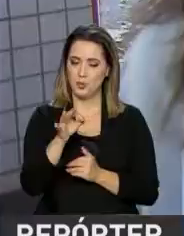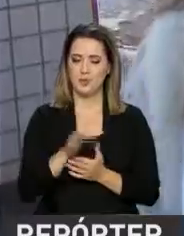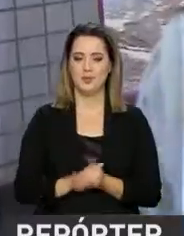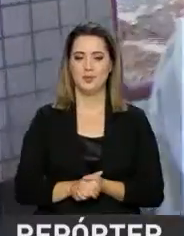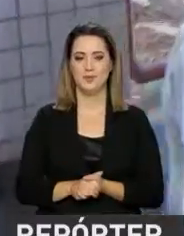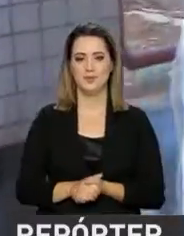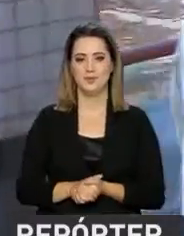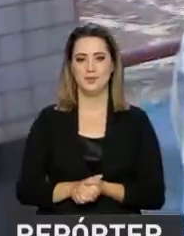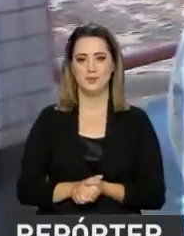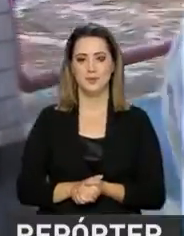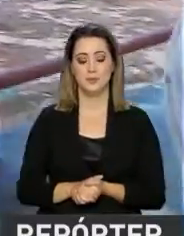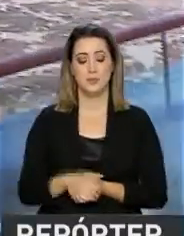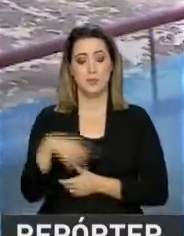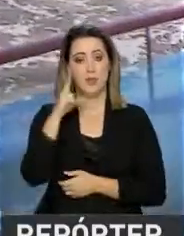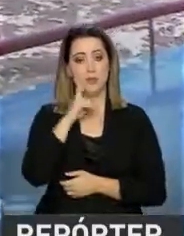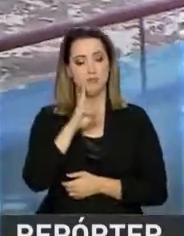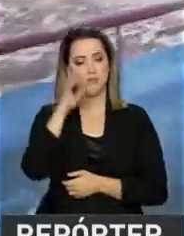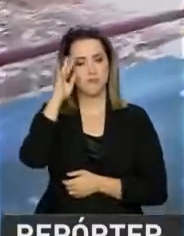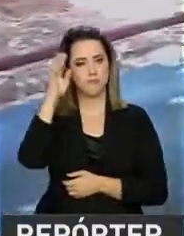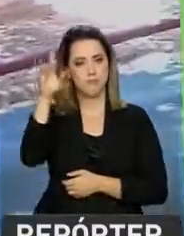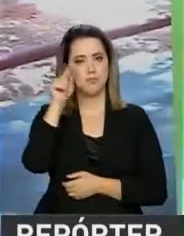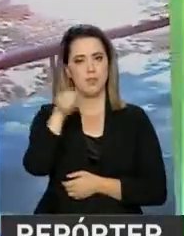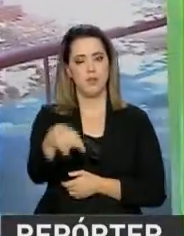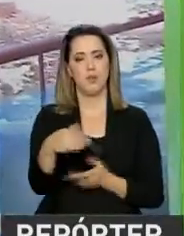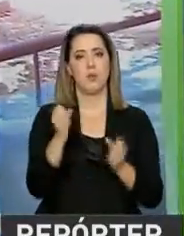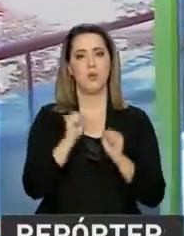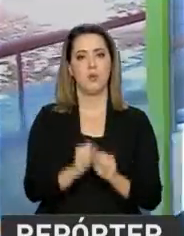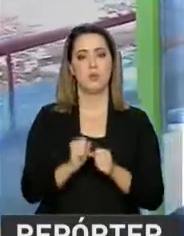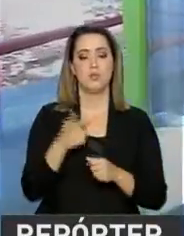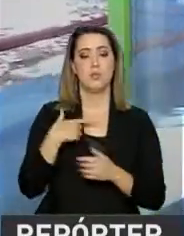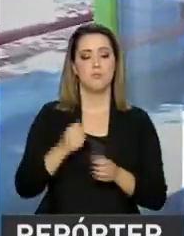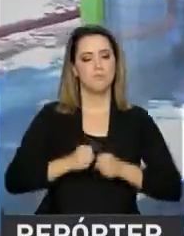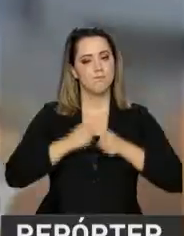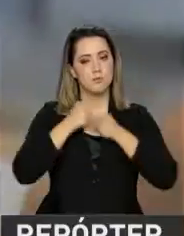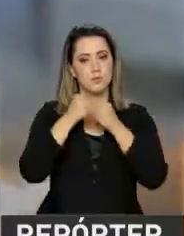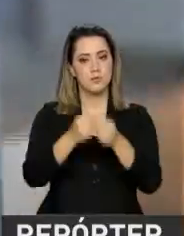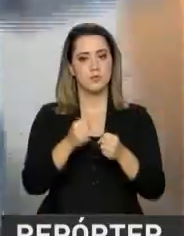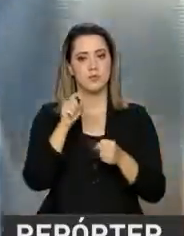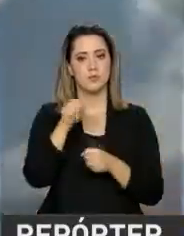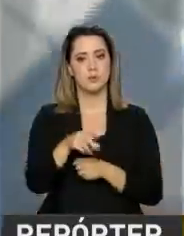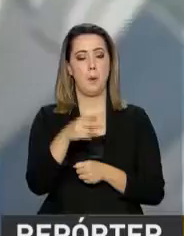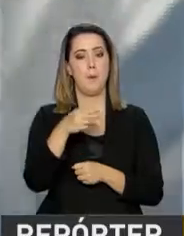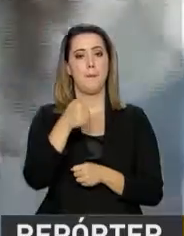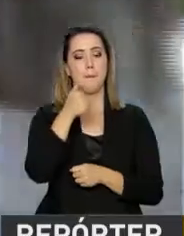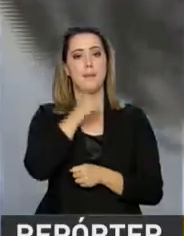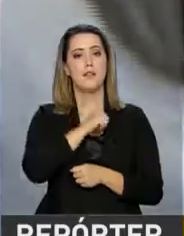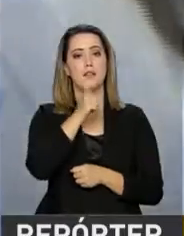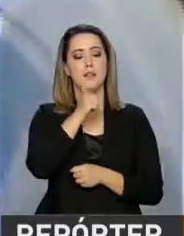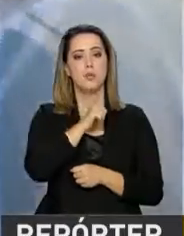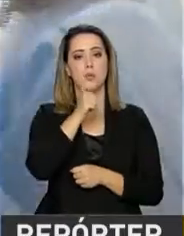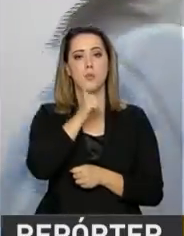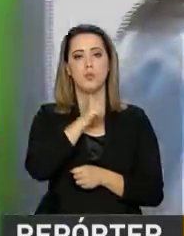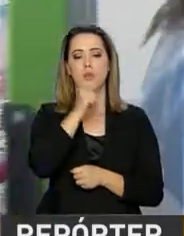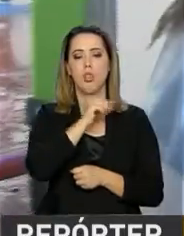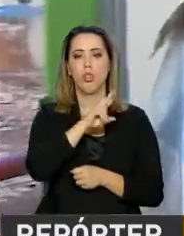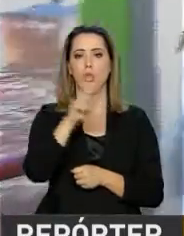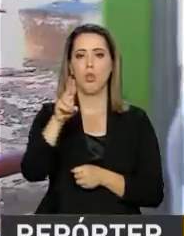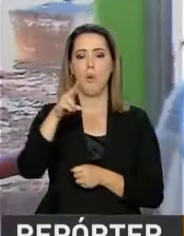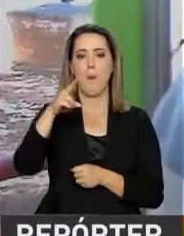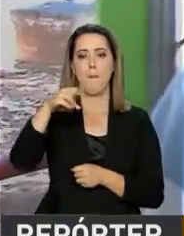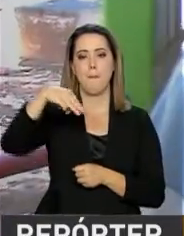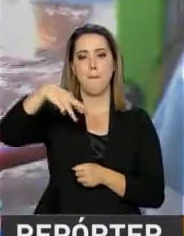e semelhança criatividade e talento e muita dedicação maria angélica precisou de tudo isso para